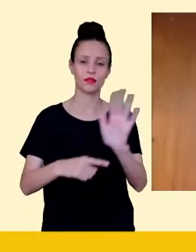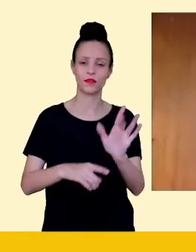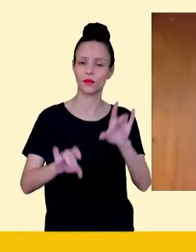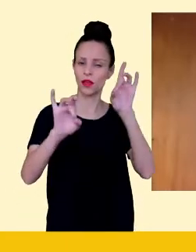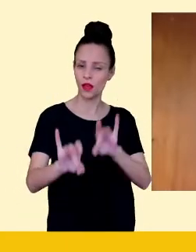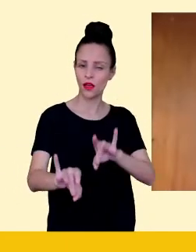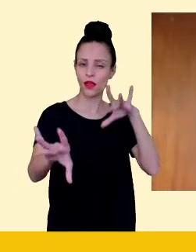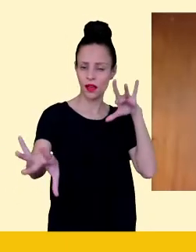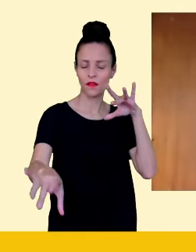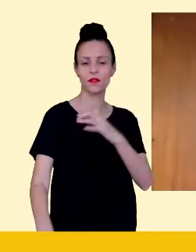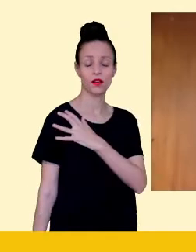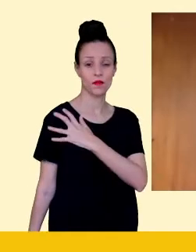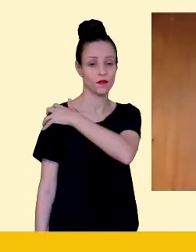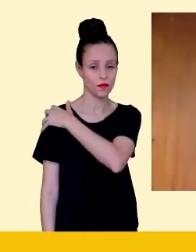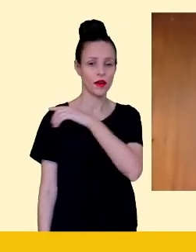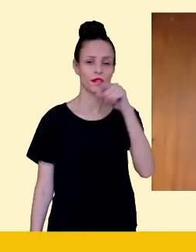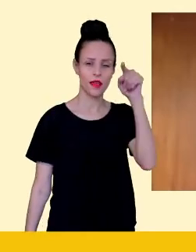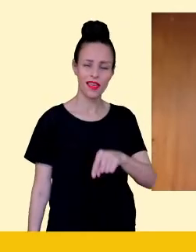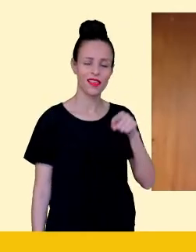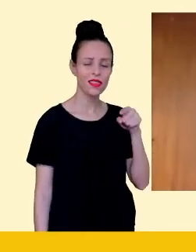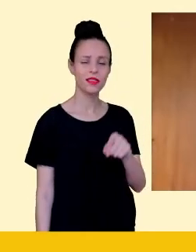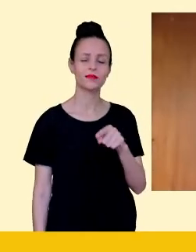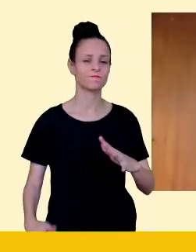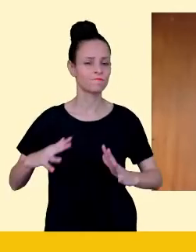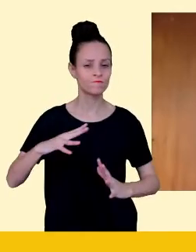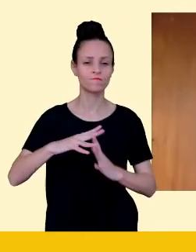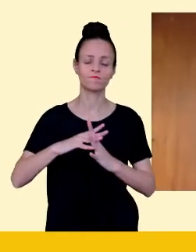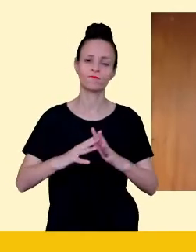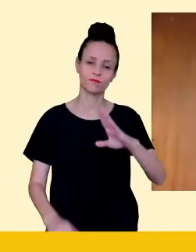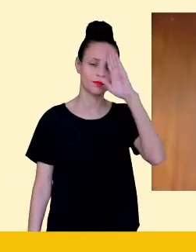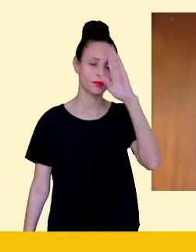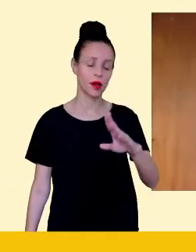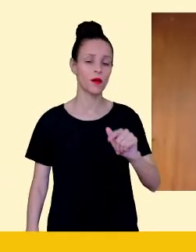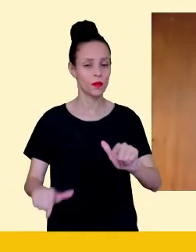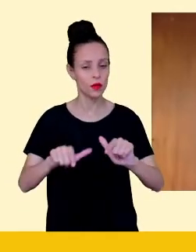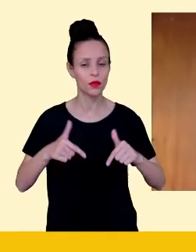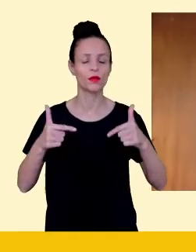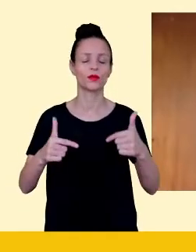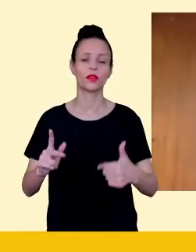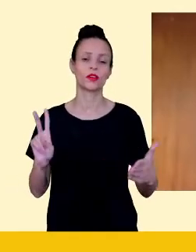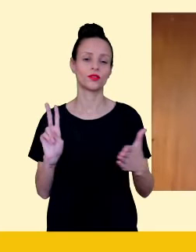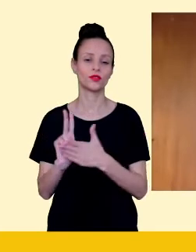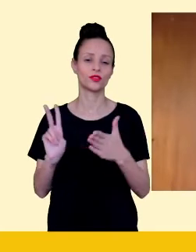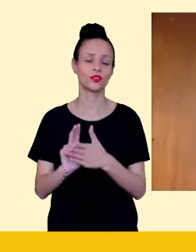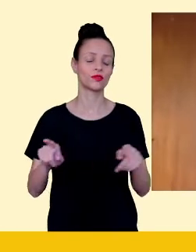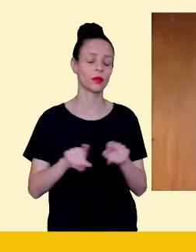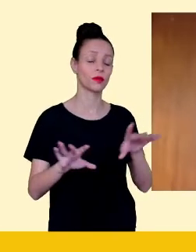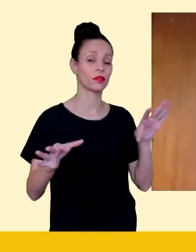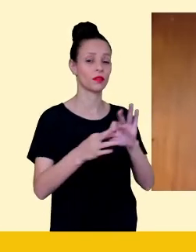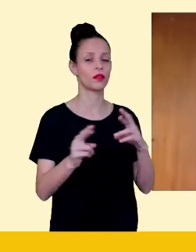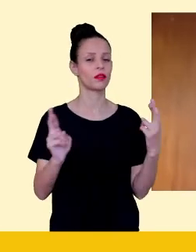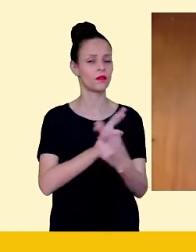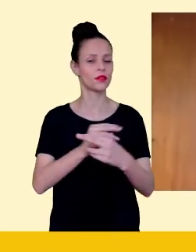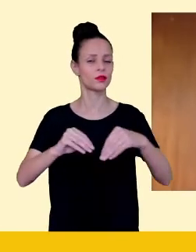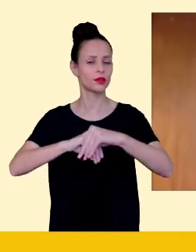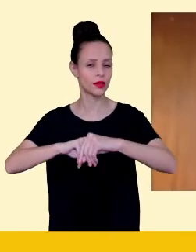tão fundamental das lutas indígenas que tem a ver com o território, com a demarcação de terras. Então, só